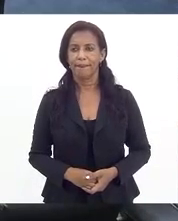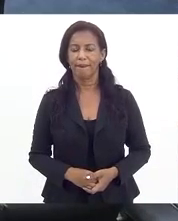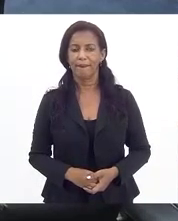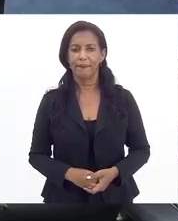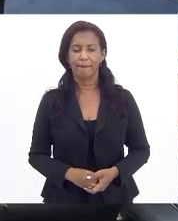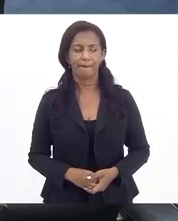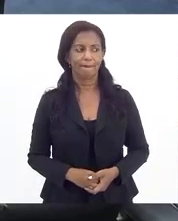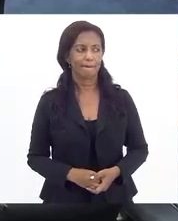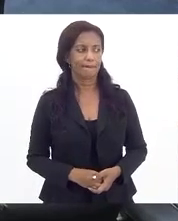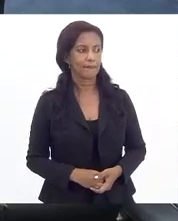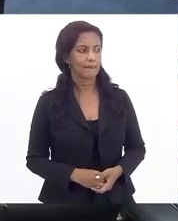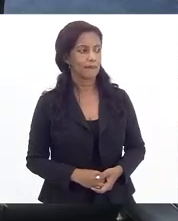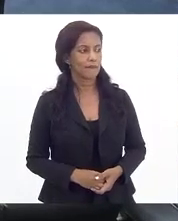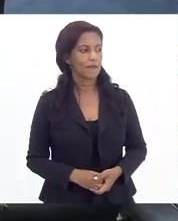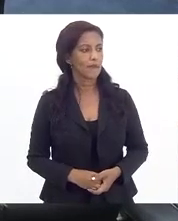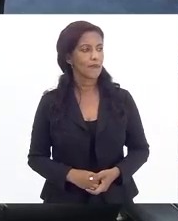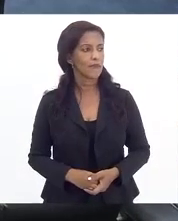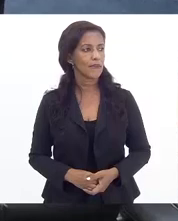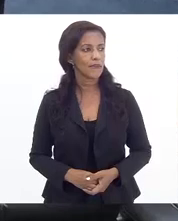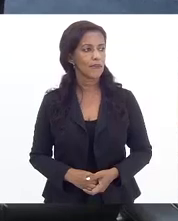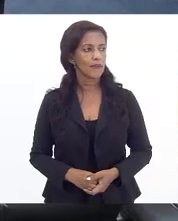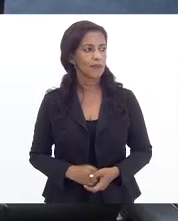E aí